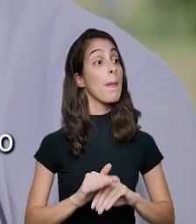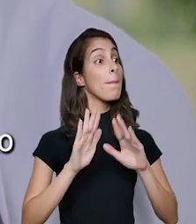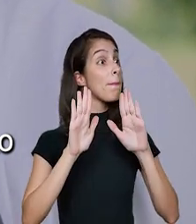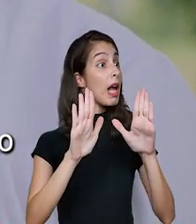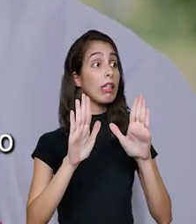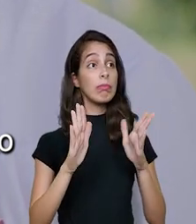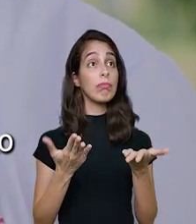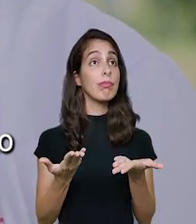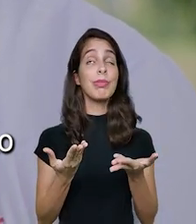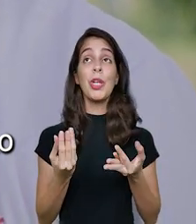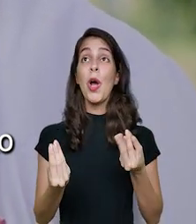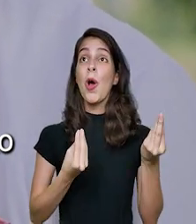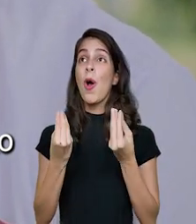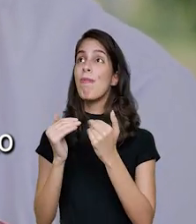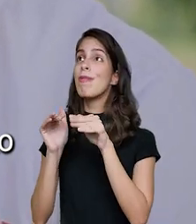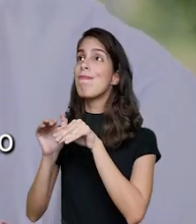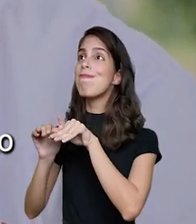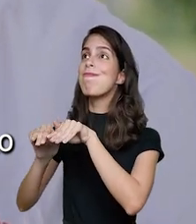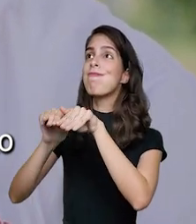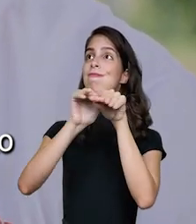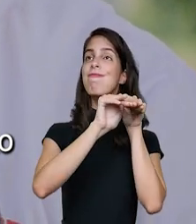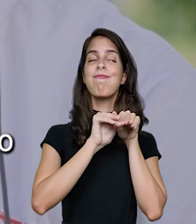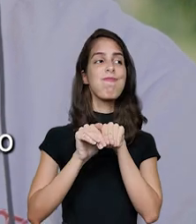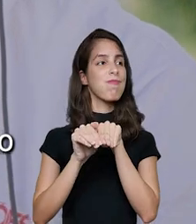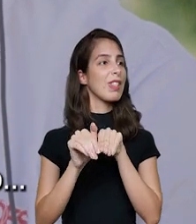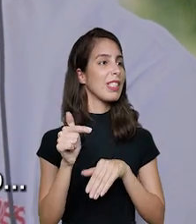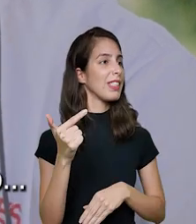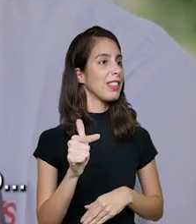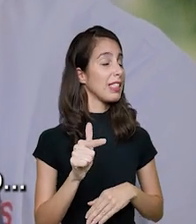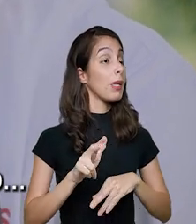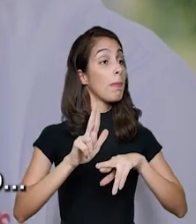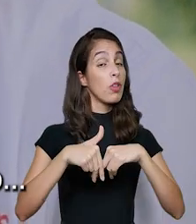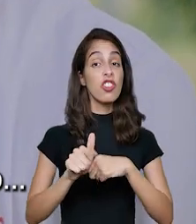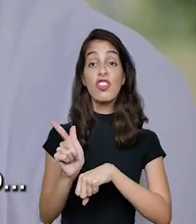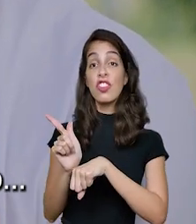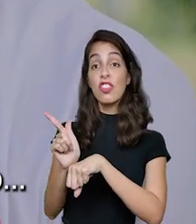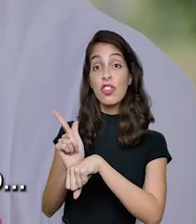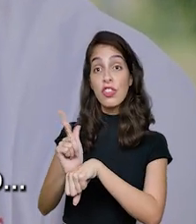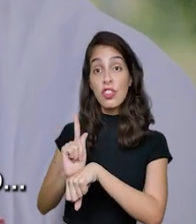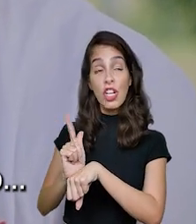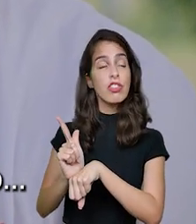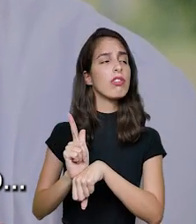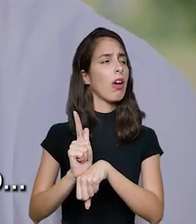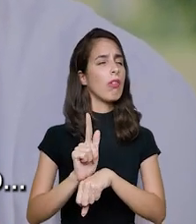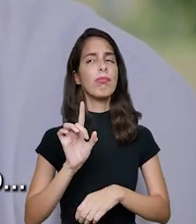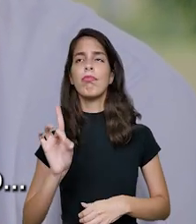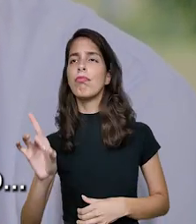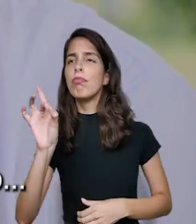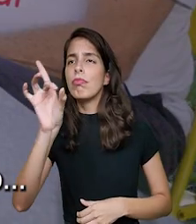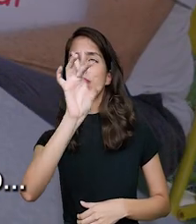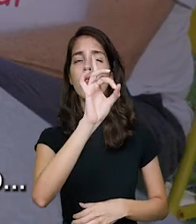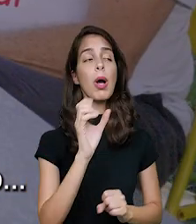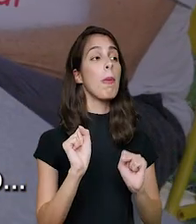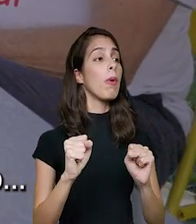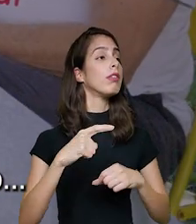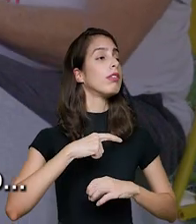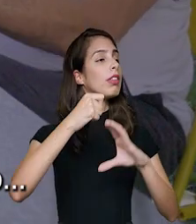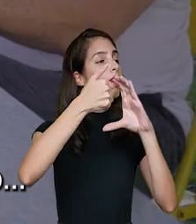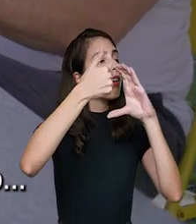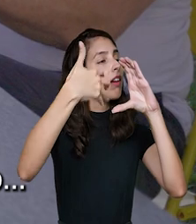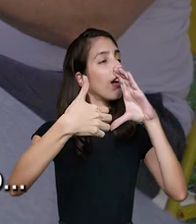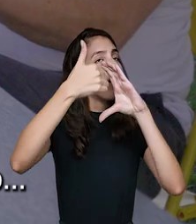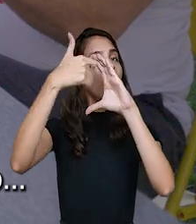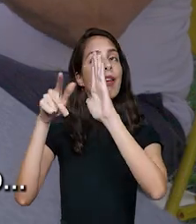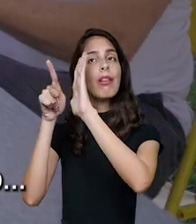muito espalhada né Pelo modelo né Eh nosso de gestão e até criado né Isso foi criado